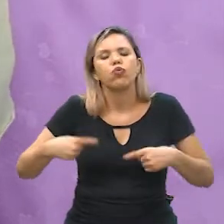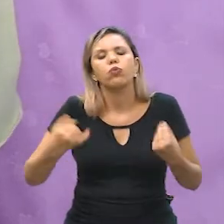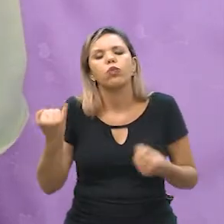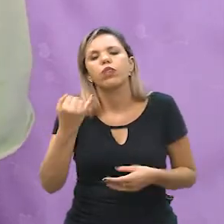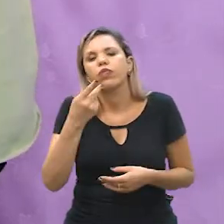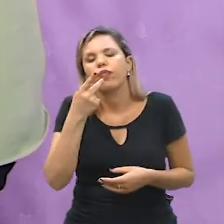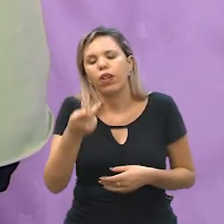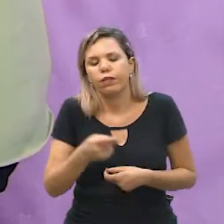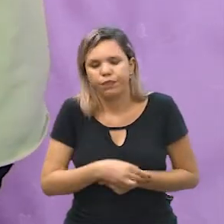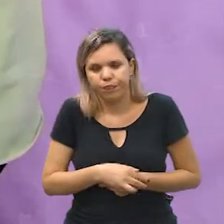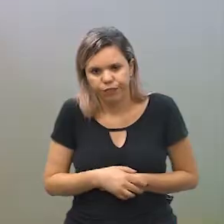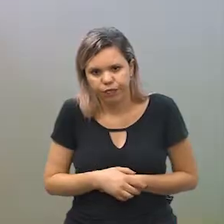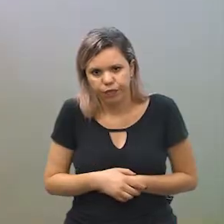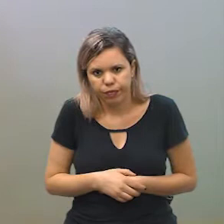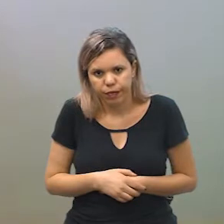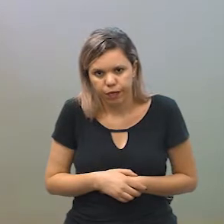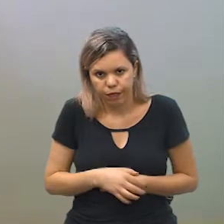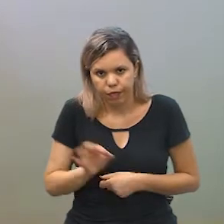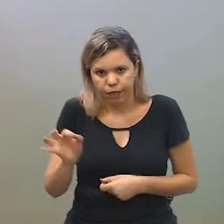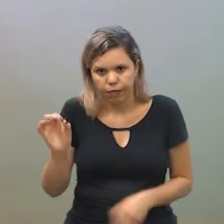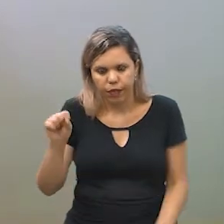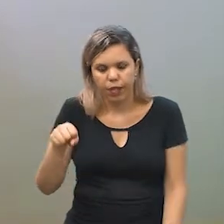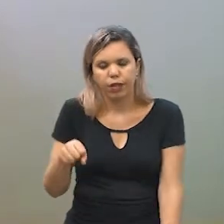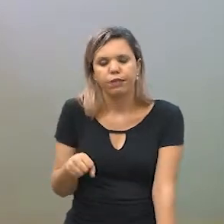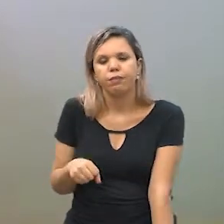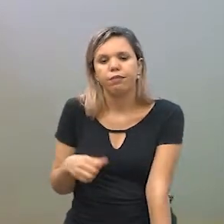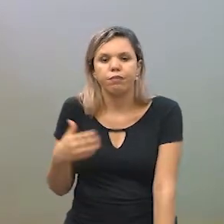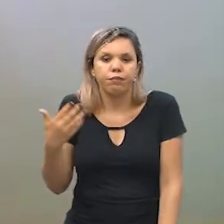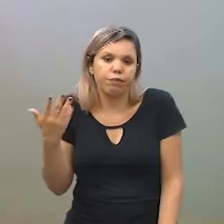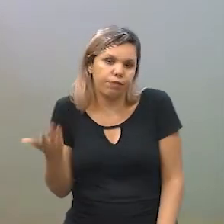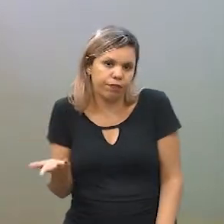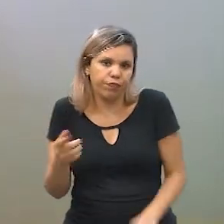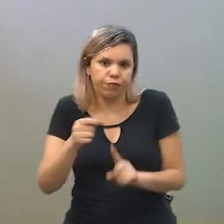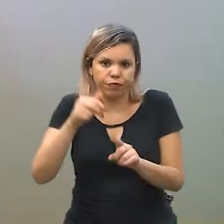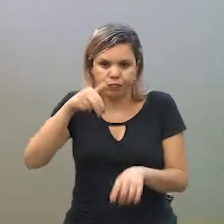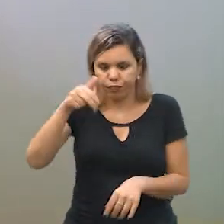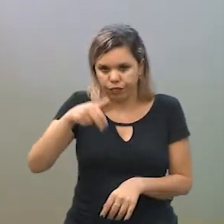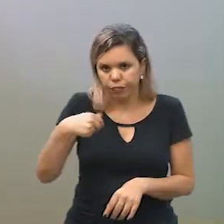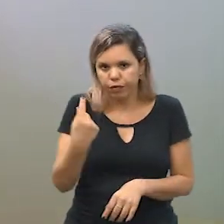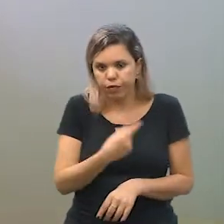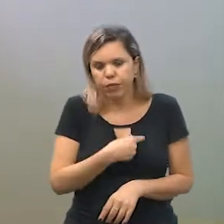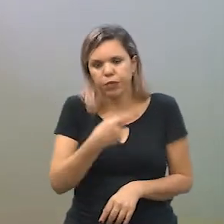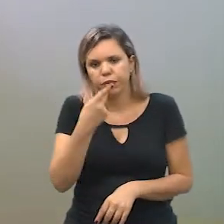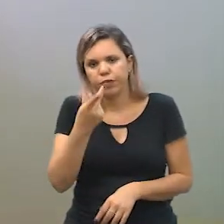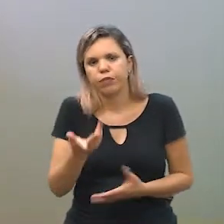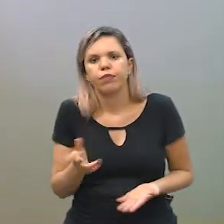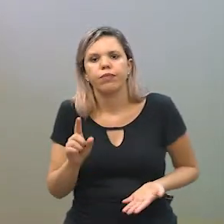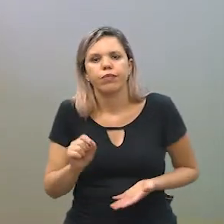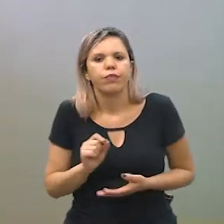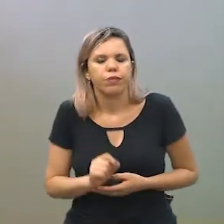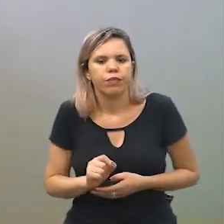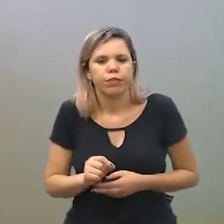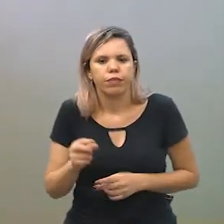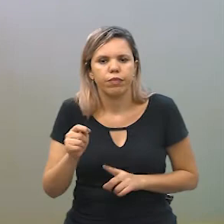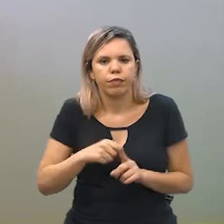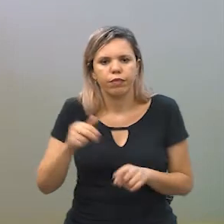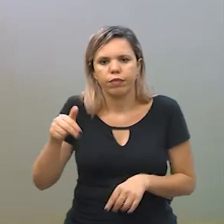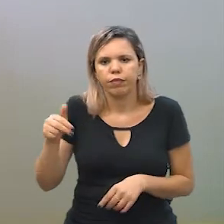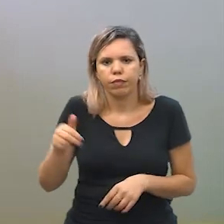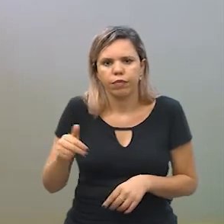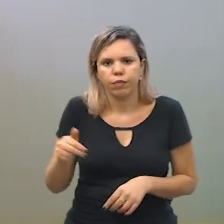importante falar sobre isso? Exatamente. Então, novembro a gente chama de o